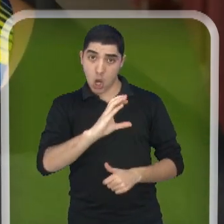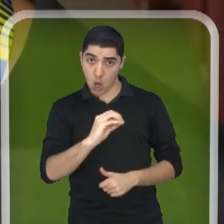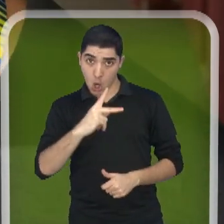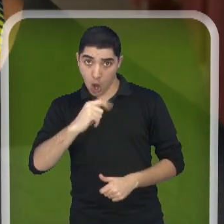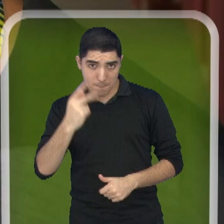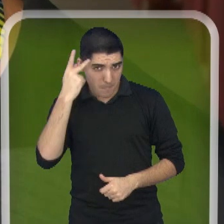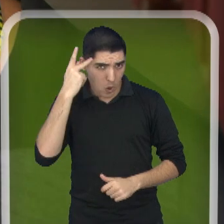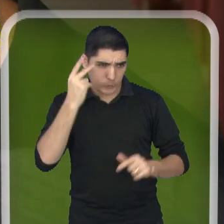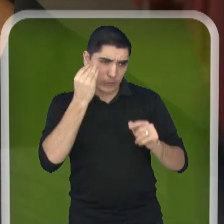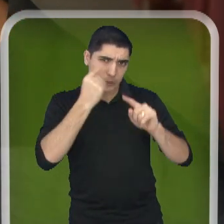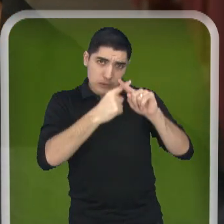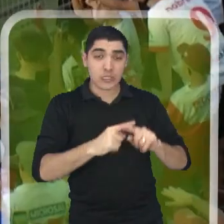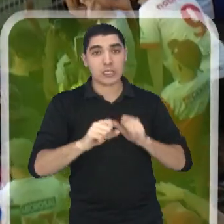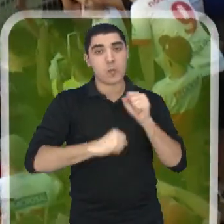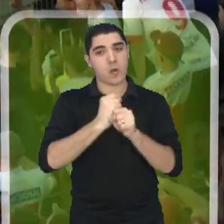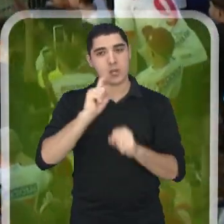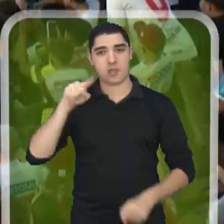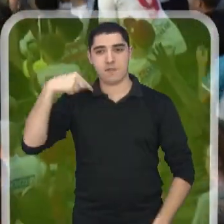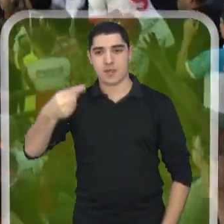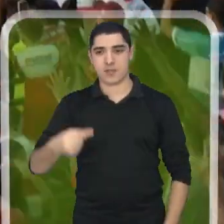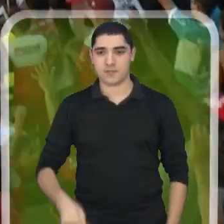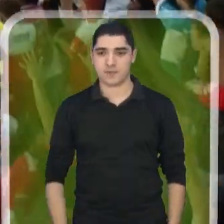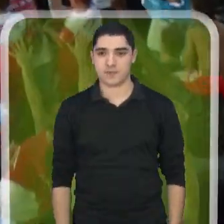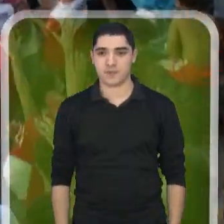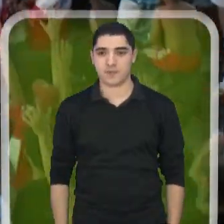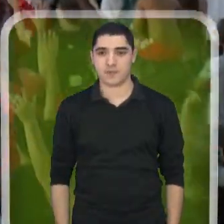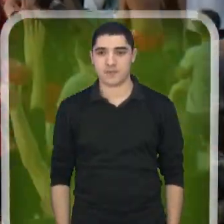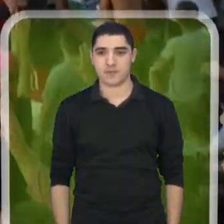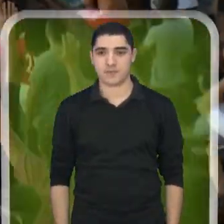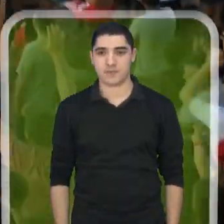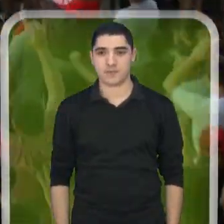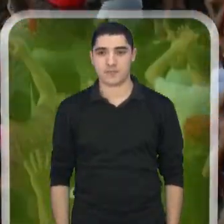mas já visando a Série A2 lá na frente.